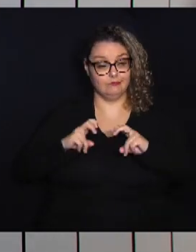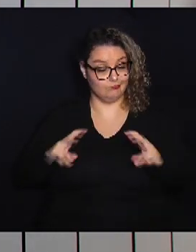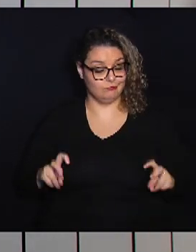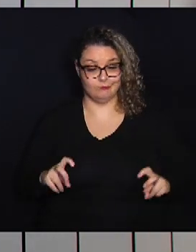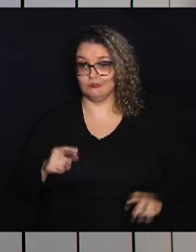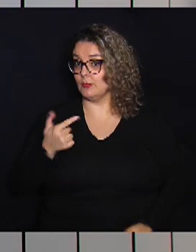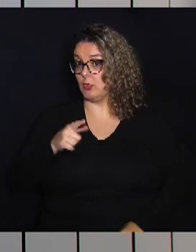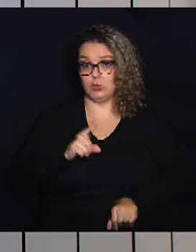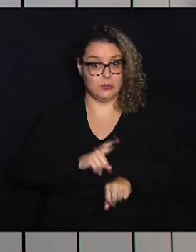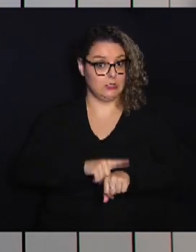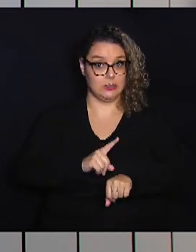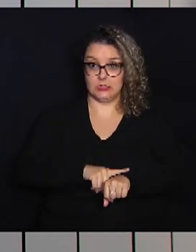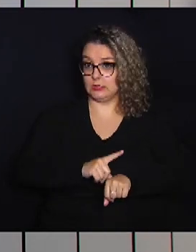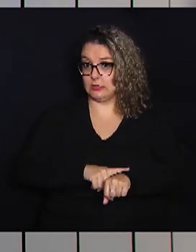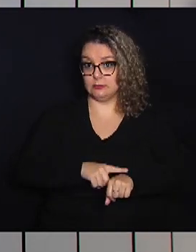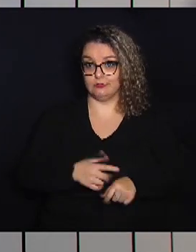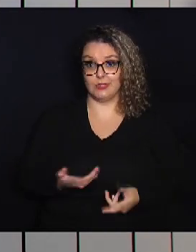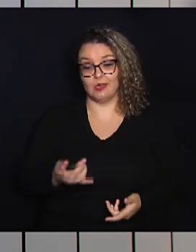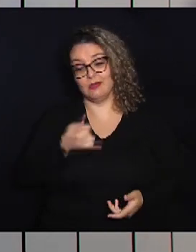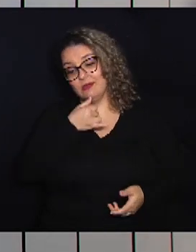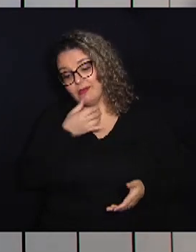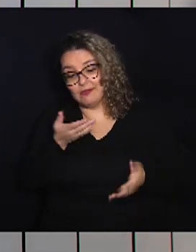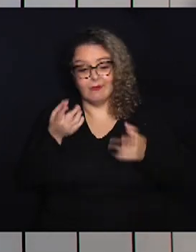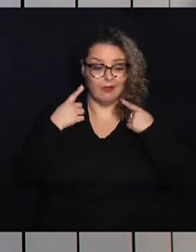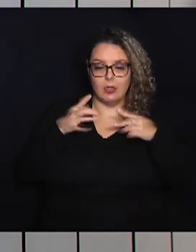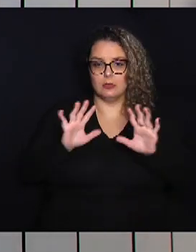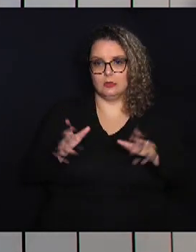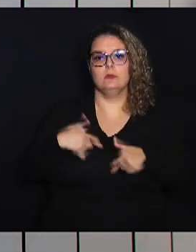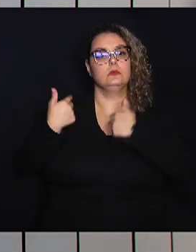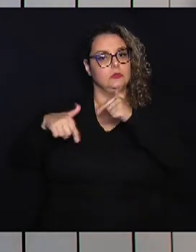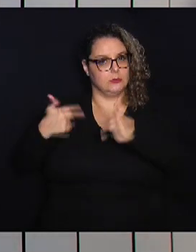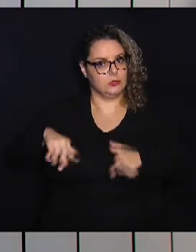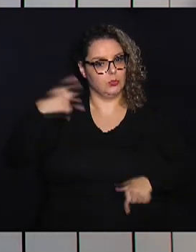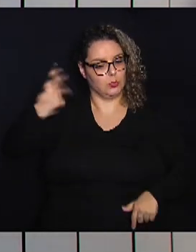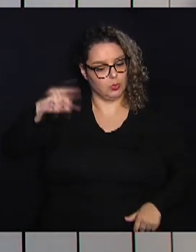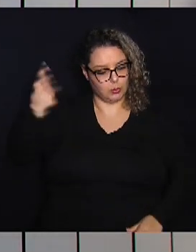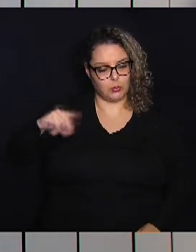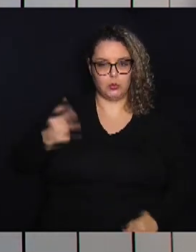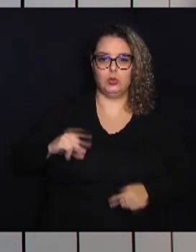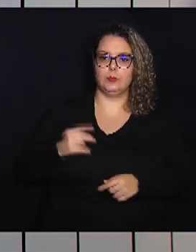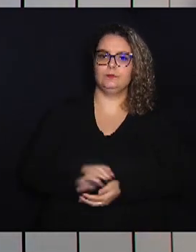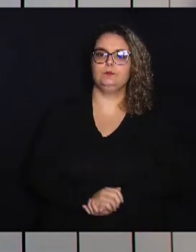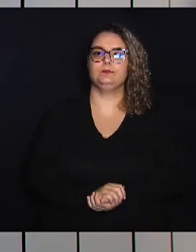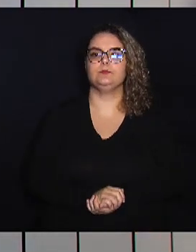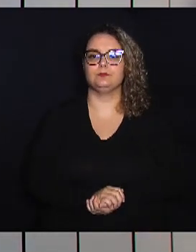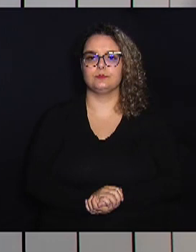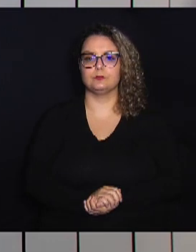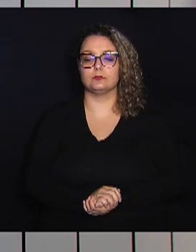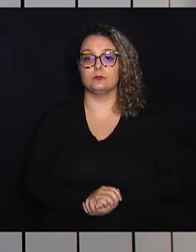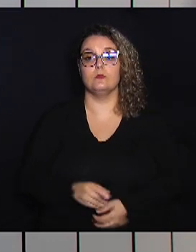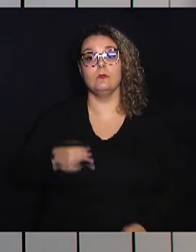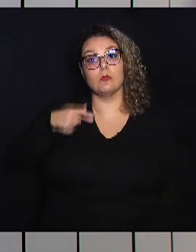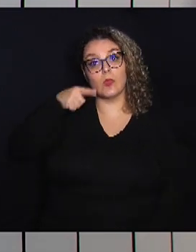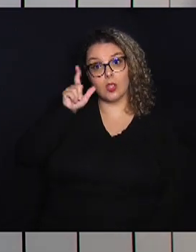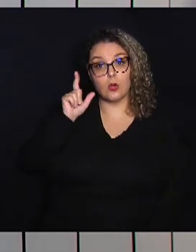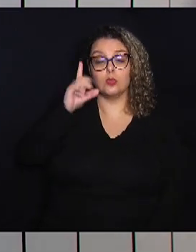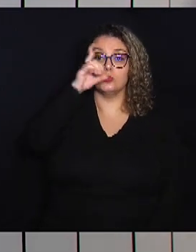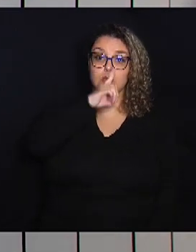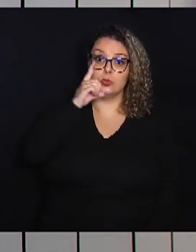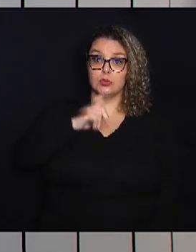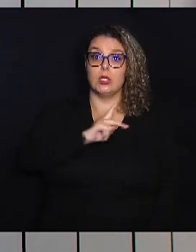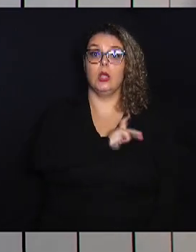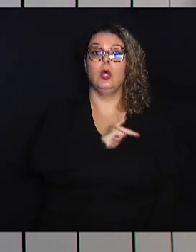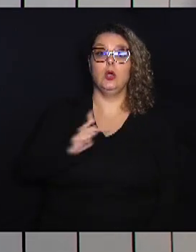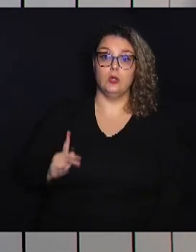tem muito tempo para lamentações, precisa trabalhar e treinar bastante. E ontem no domingo, a Ponte